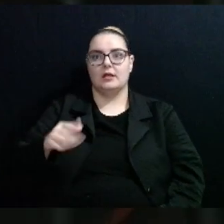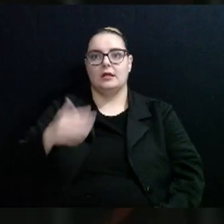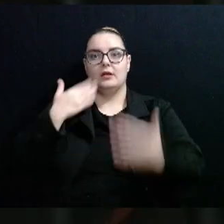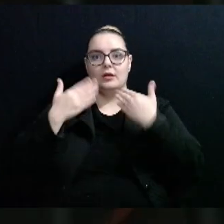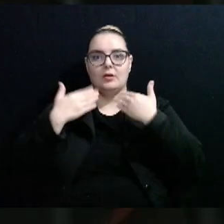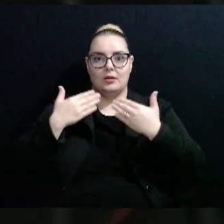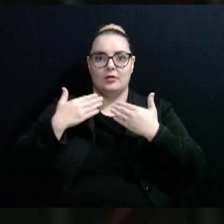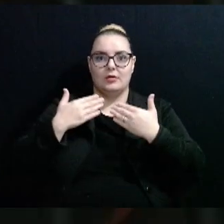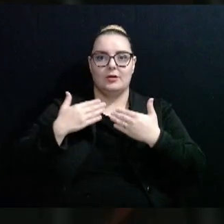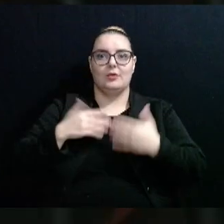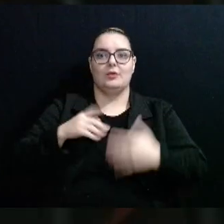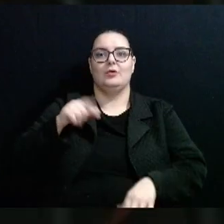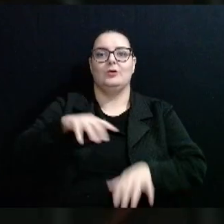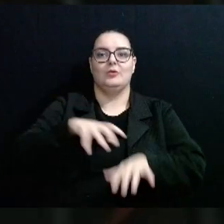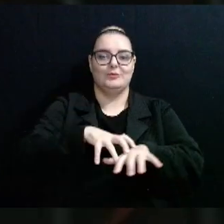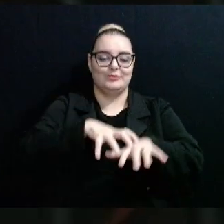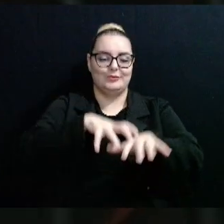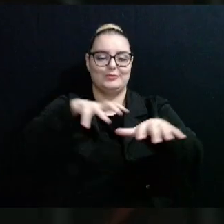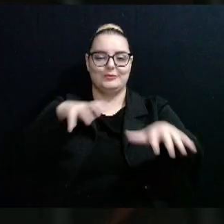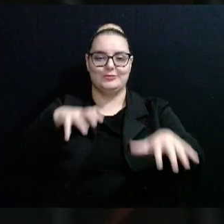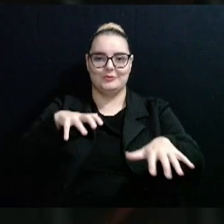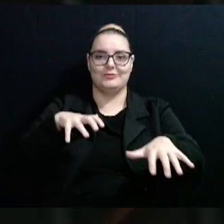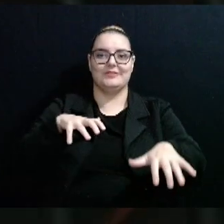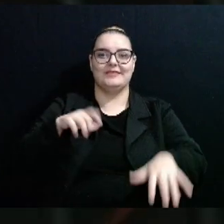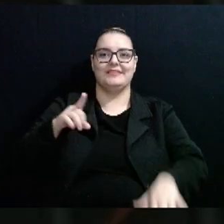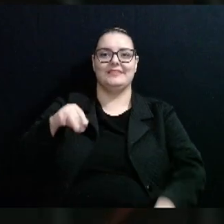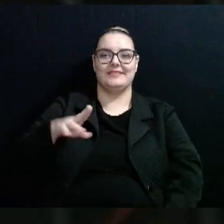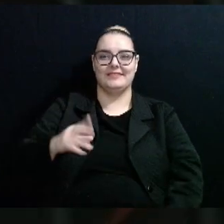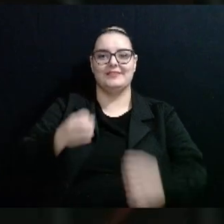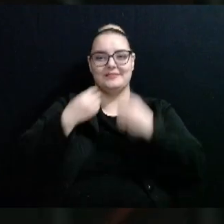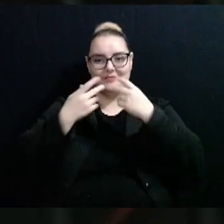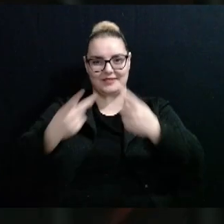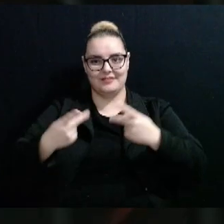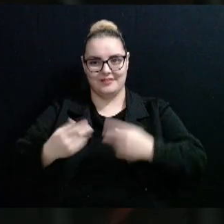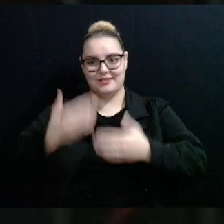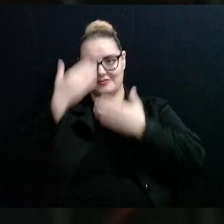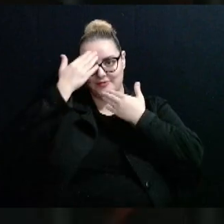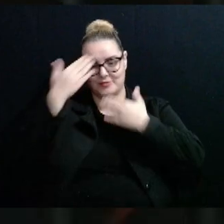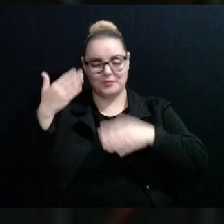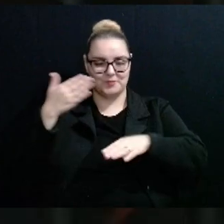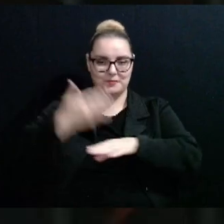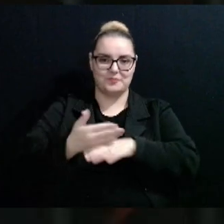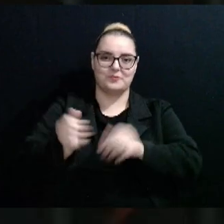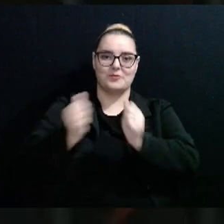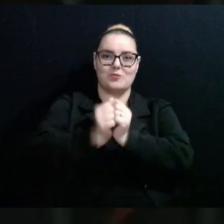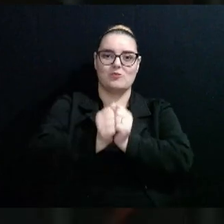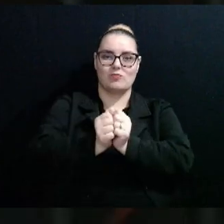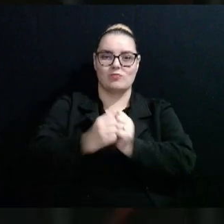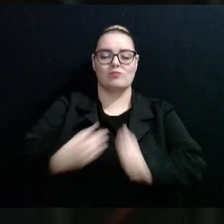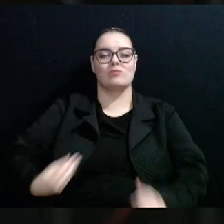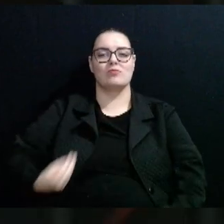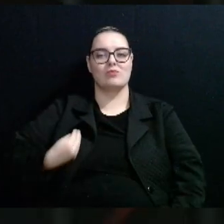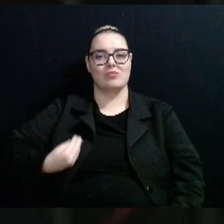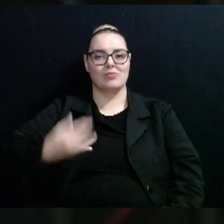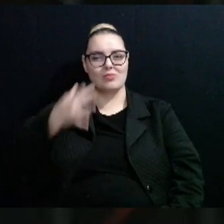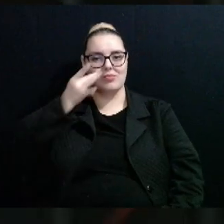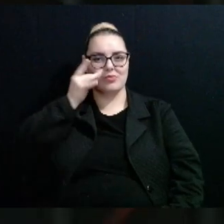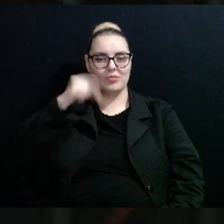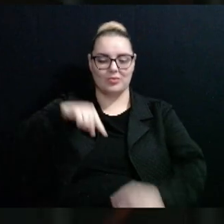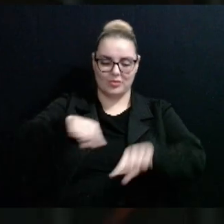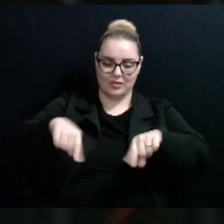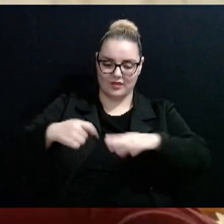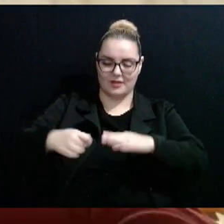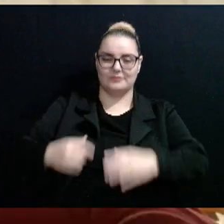através do Zoom. Dani, seja muito bem-vinda. Obrigada pela sua participação, pela sua presença com a gente aqui no Estúdio Câmara hoje.